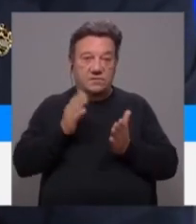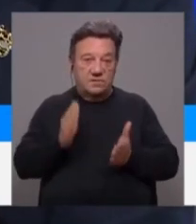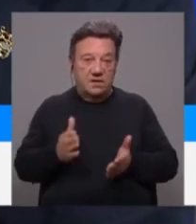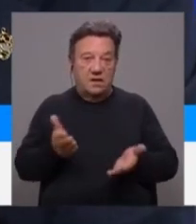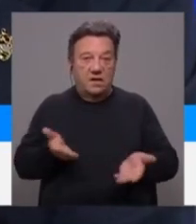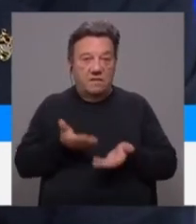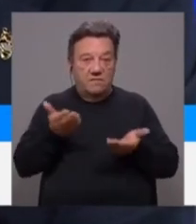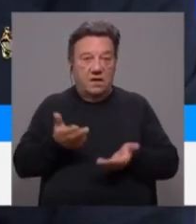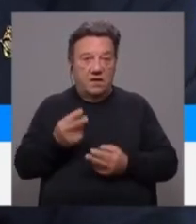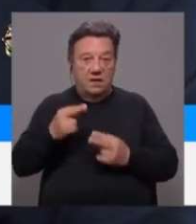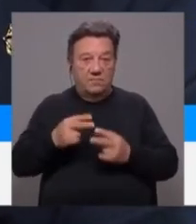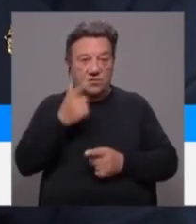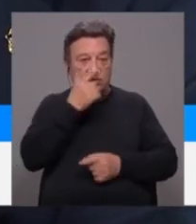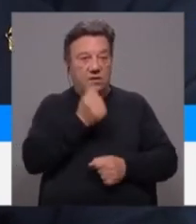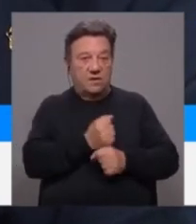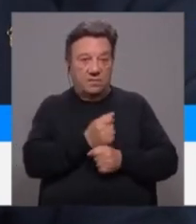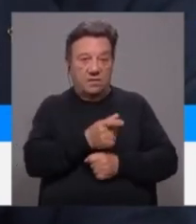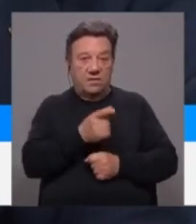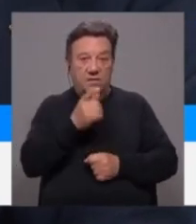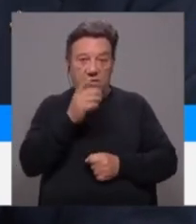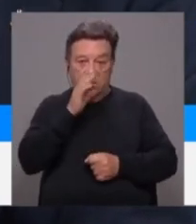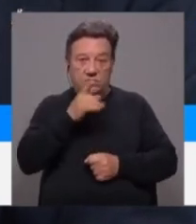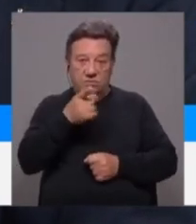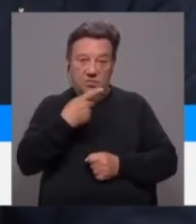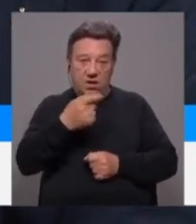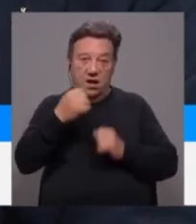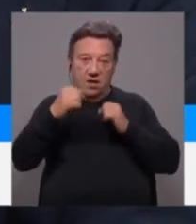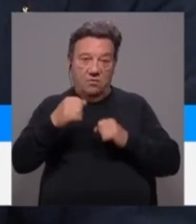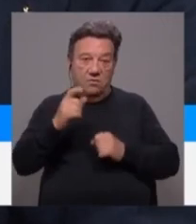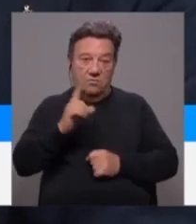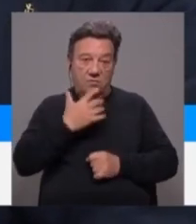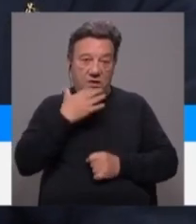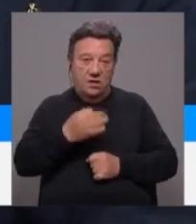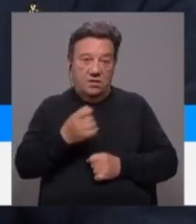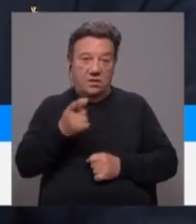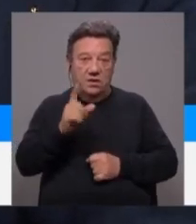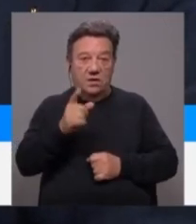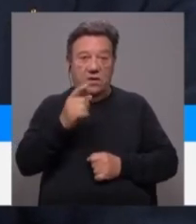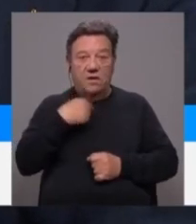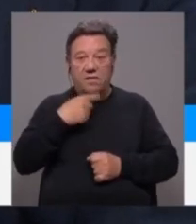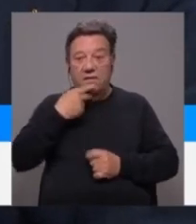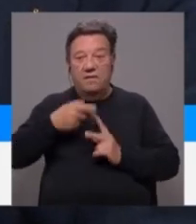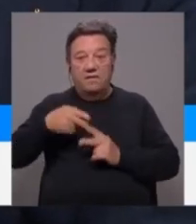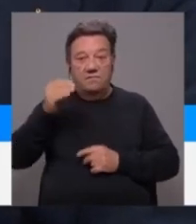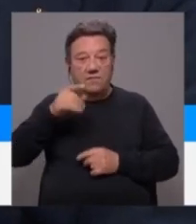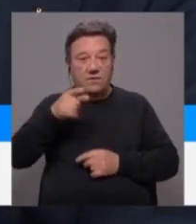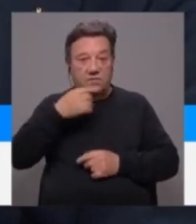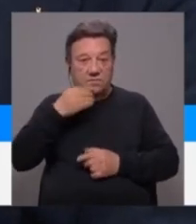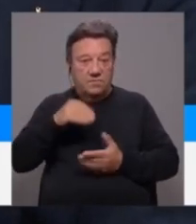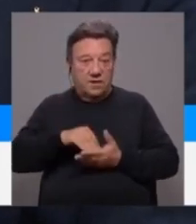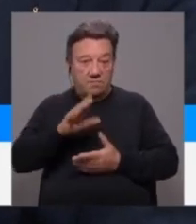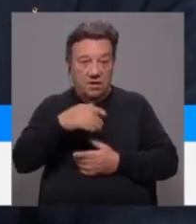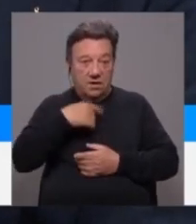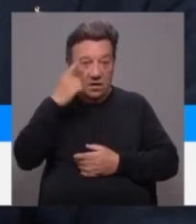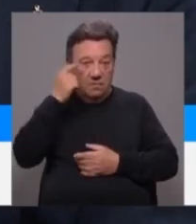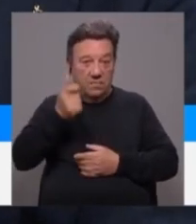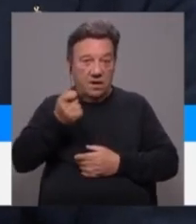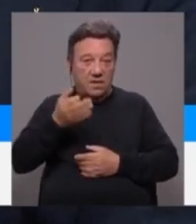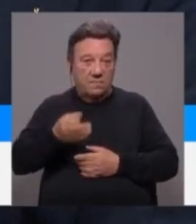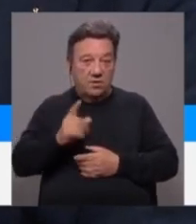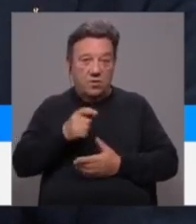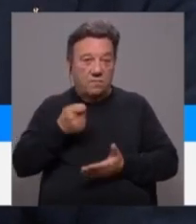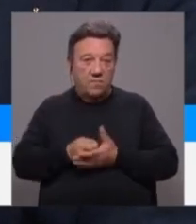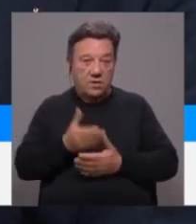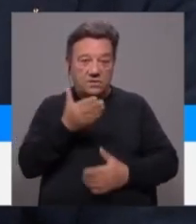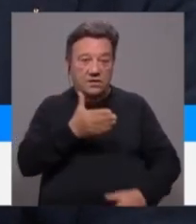de aliviar Impostos sobre quem trabalha e se abre estamos de acordo que não acreditamos nos falsos pretextos mas eu lembro que é DP não